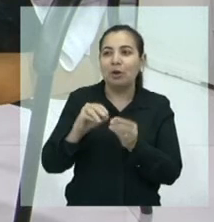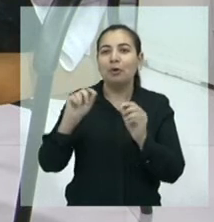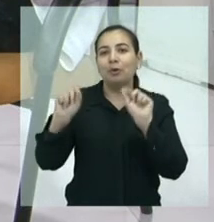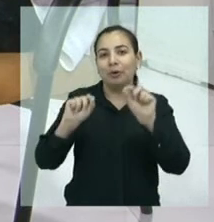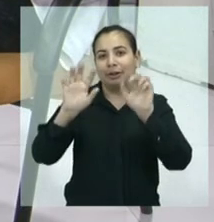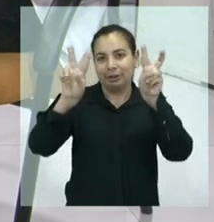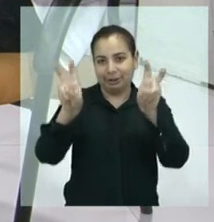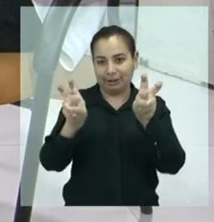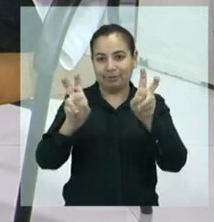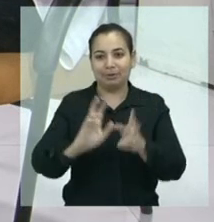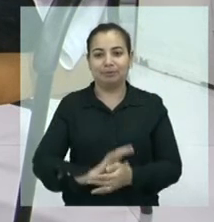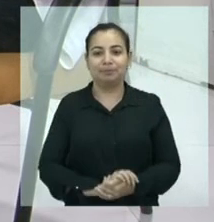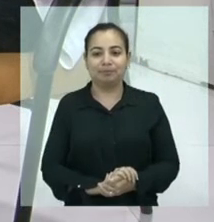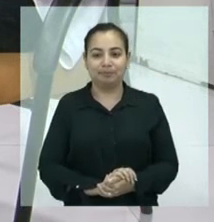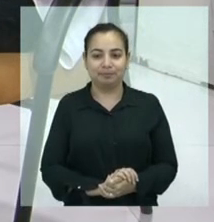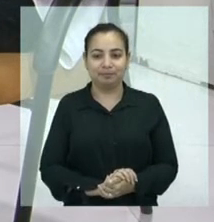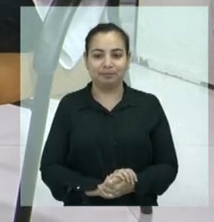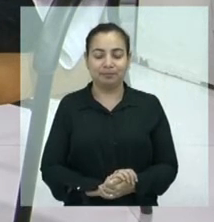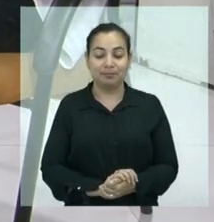tema.